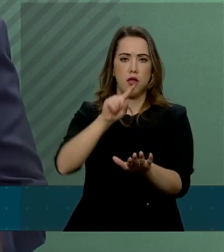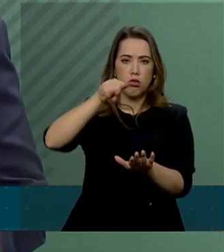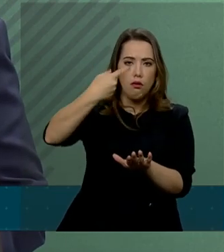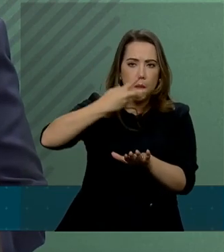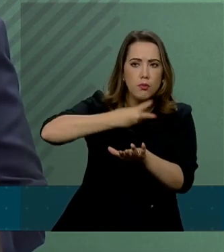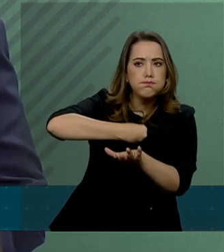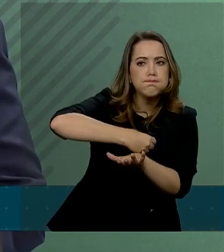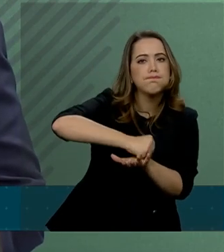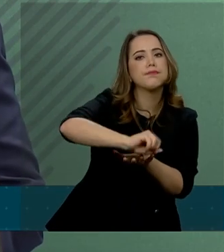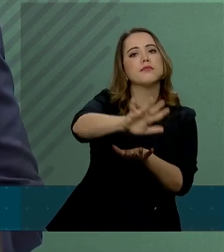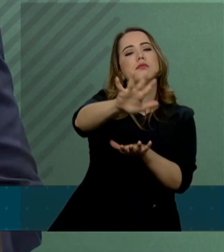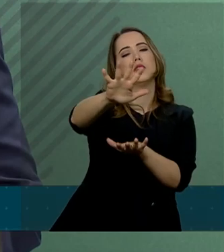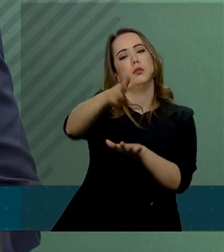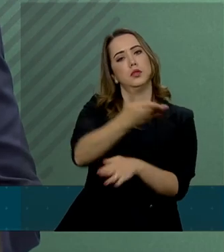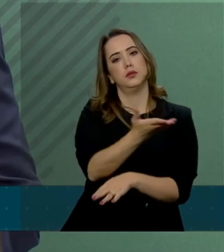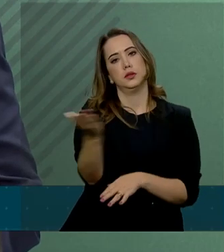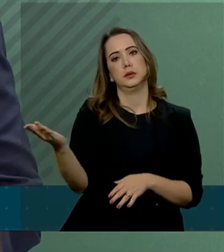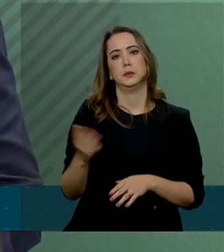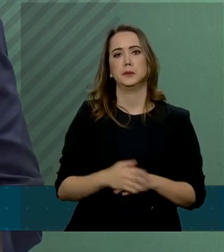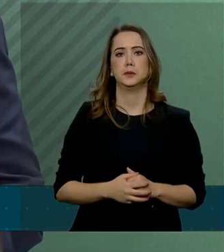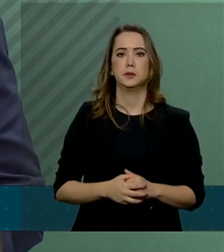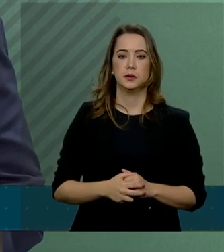disponibilizadas para vocês